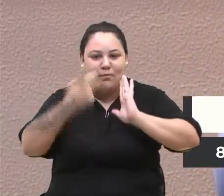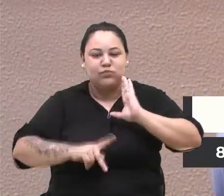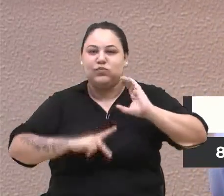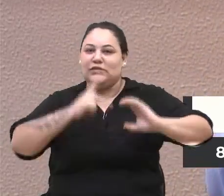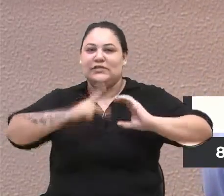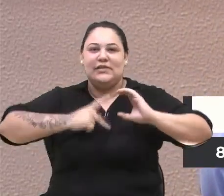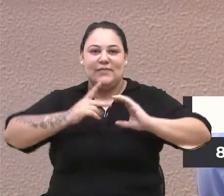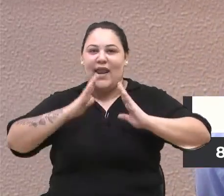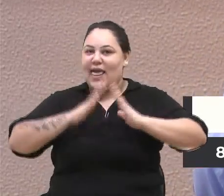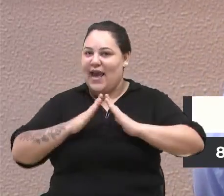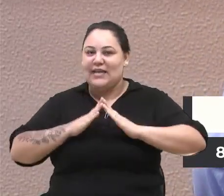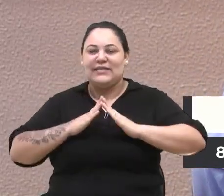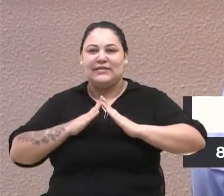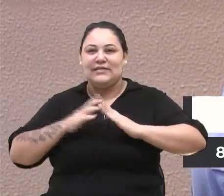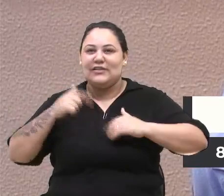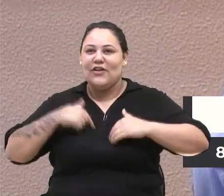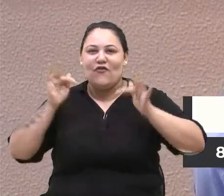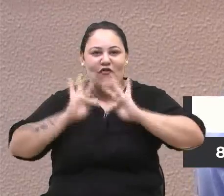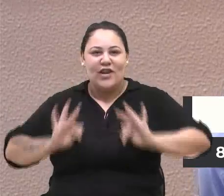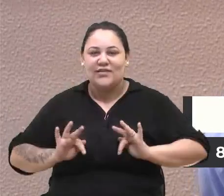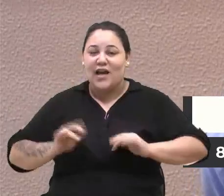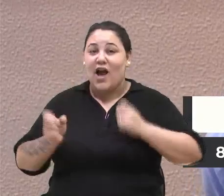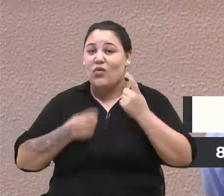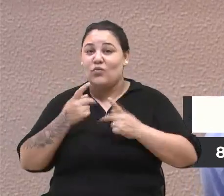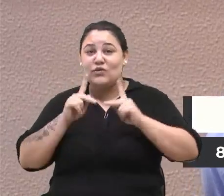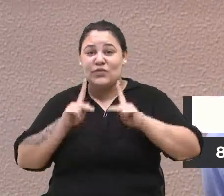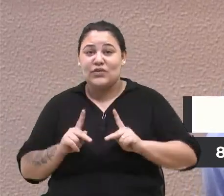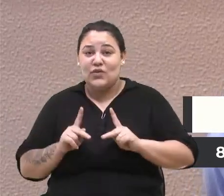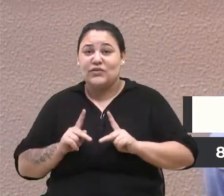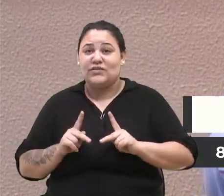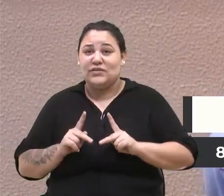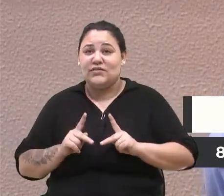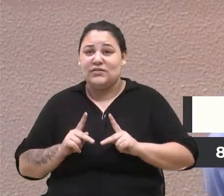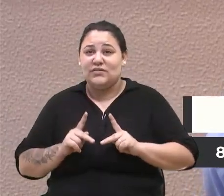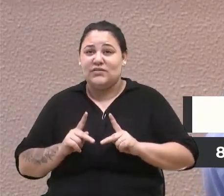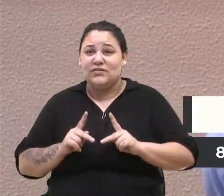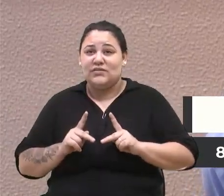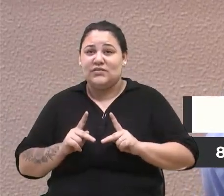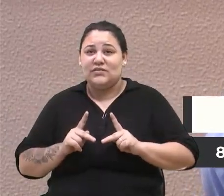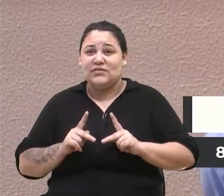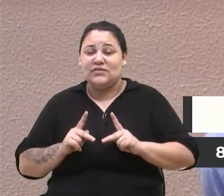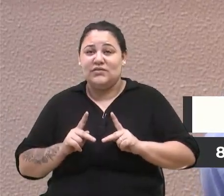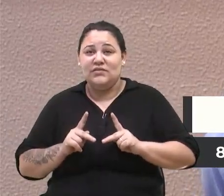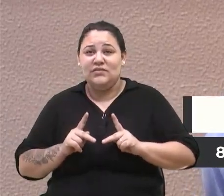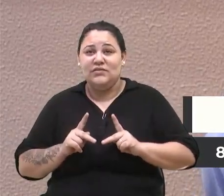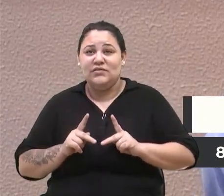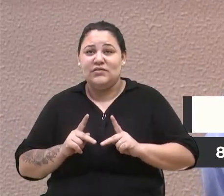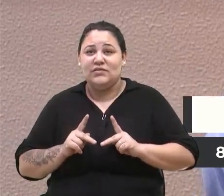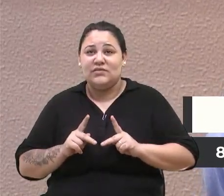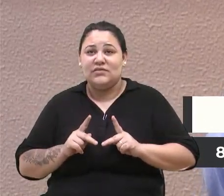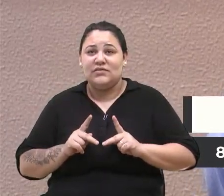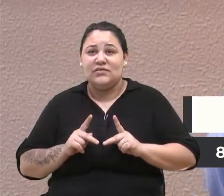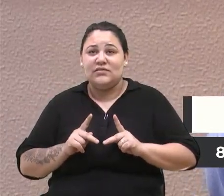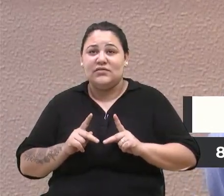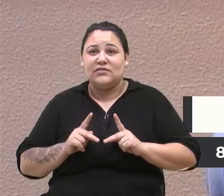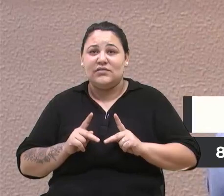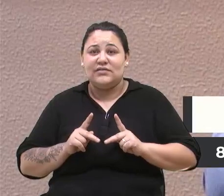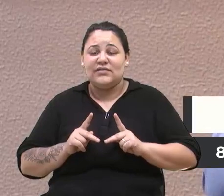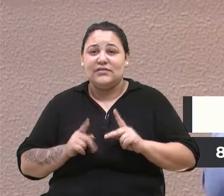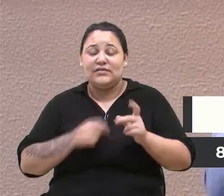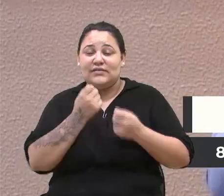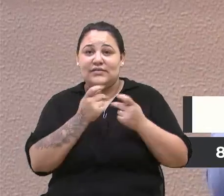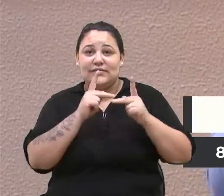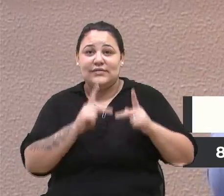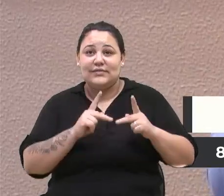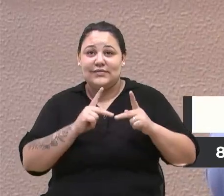que estão alagando, que alagaram ainda há pouco tempo, poderão sair desses alagamentos. Ah, vai